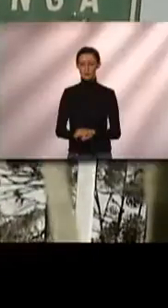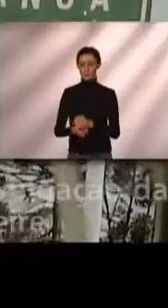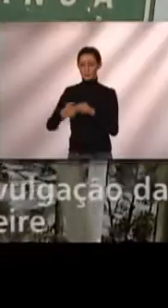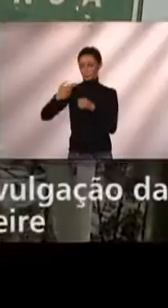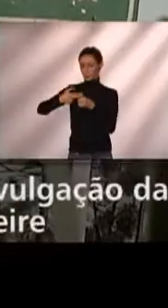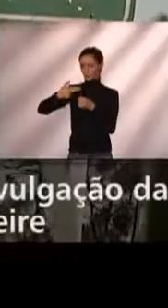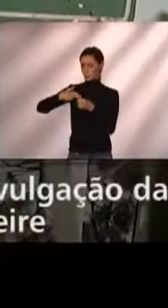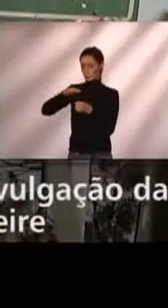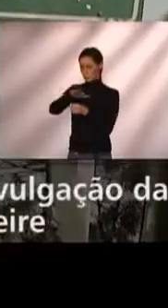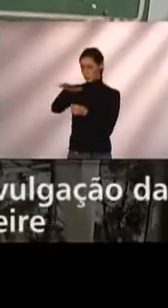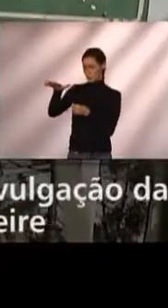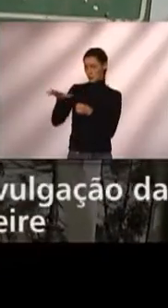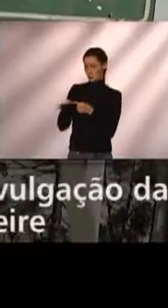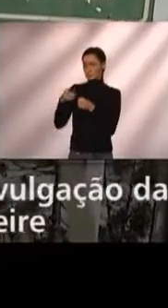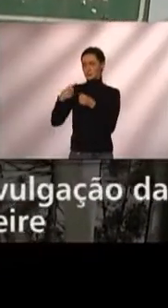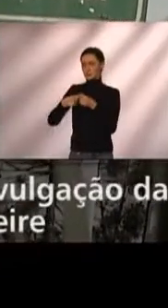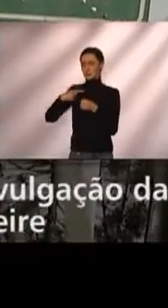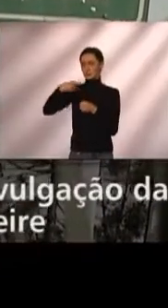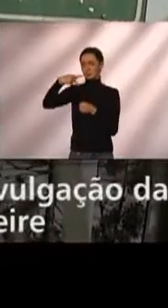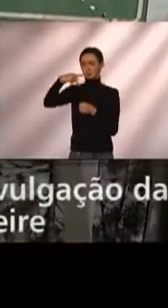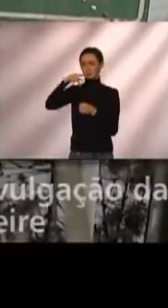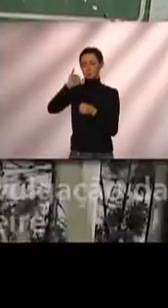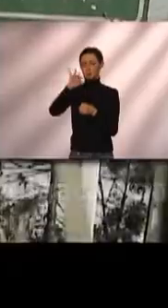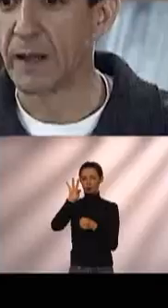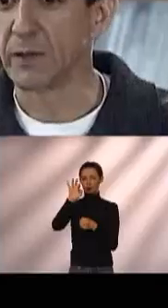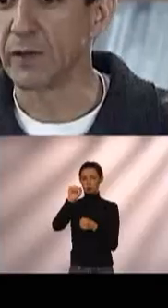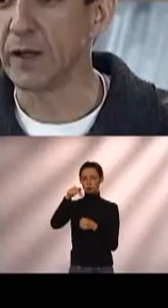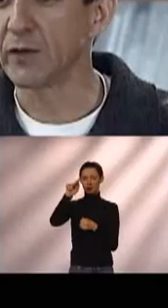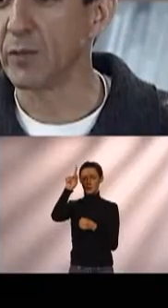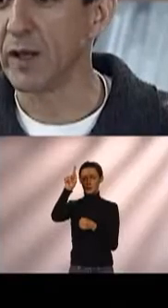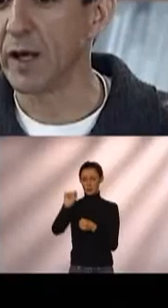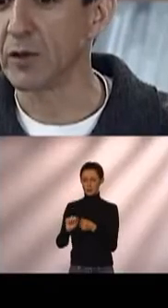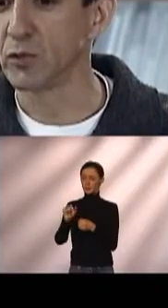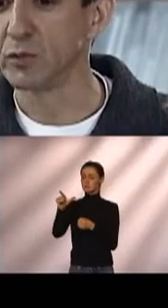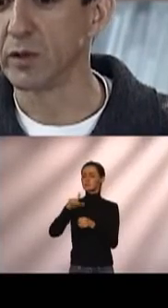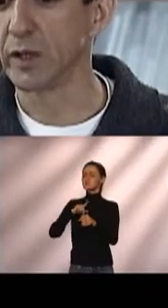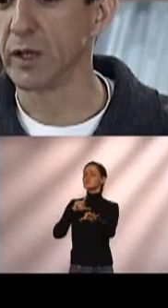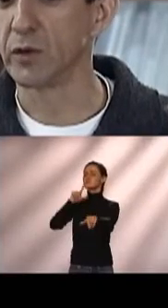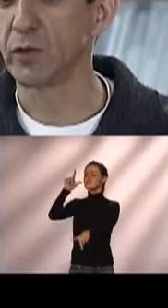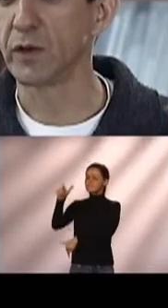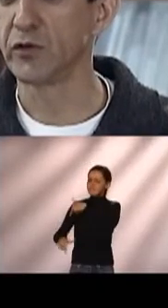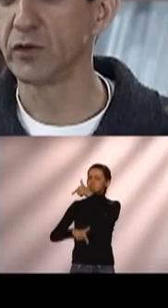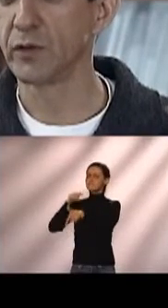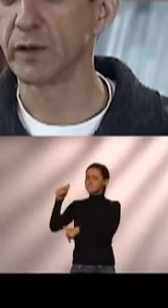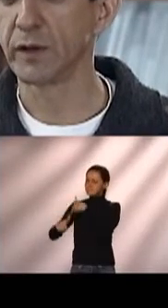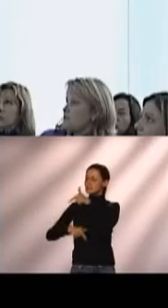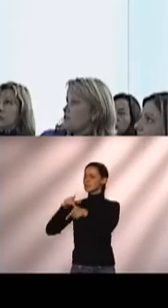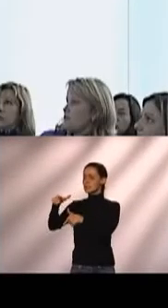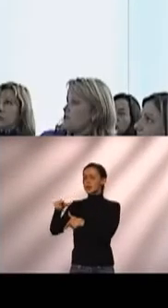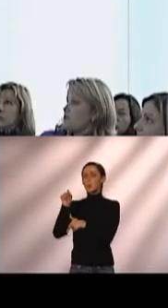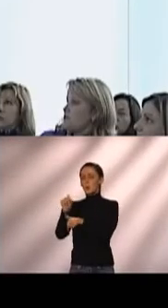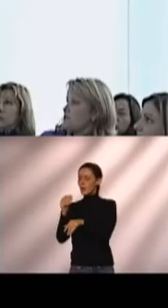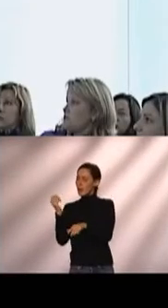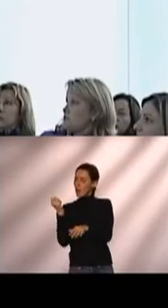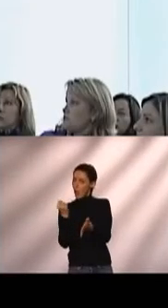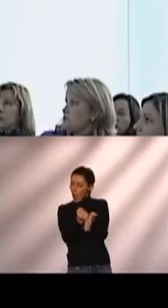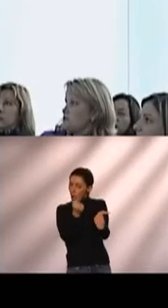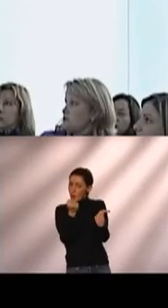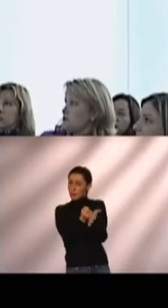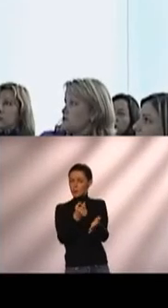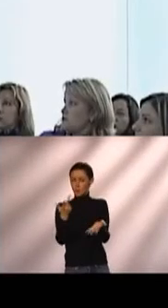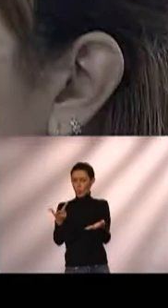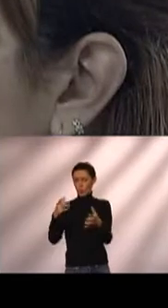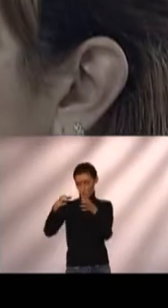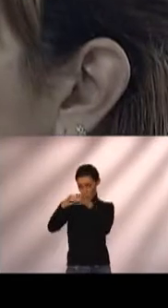O Núcleo Regional de Educação de Pitanga tem trabalhado no sentido de oferecer o